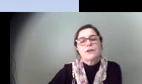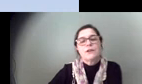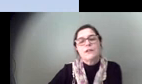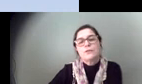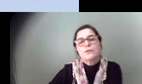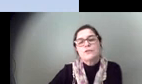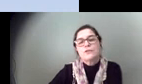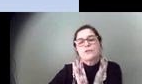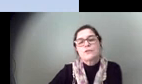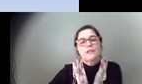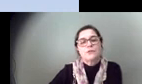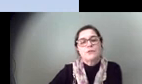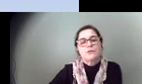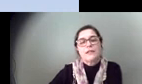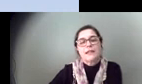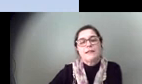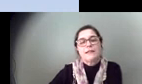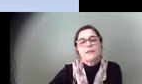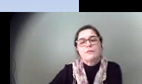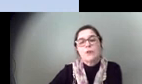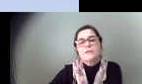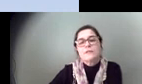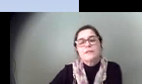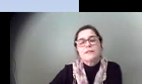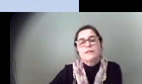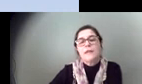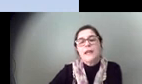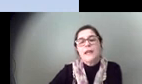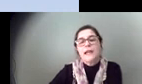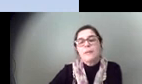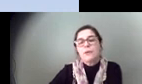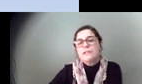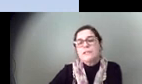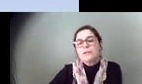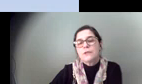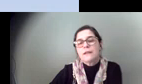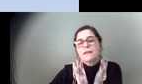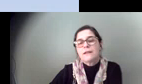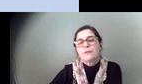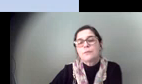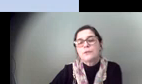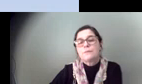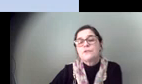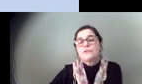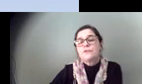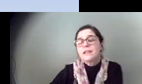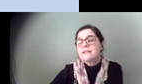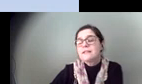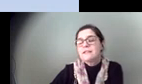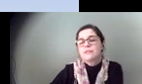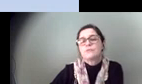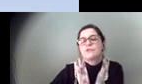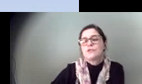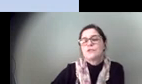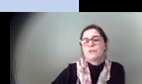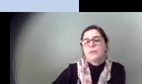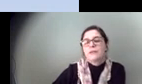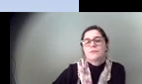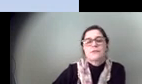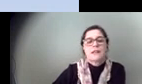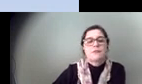aqui, olha, então o professor coordenador, quando ele entra, a observação, ela pode ser orientada por diferentes tipos